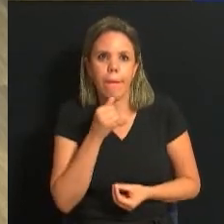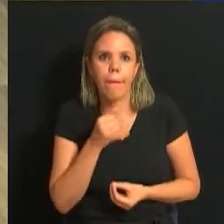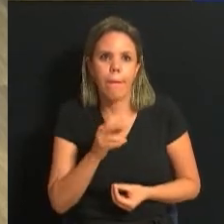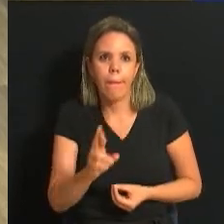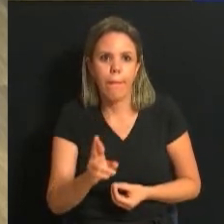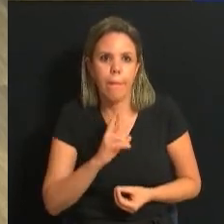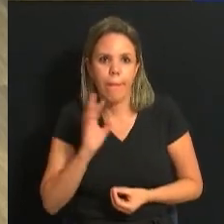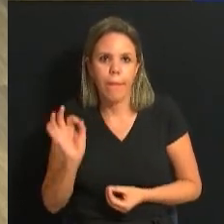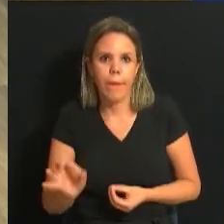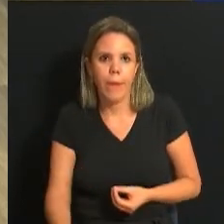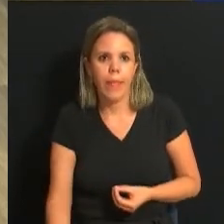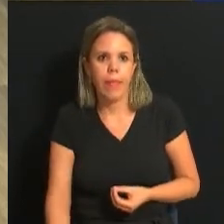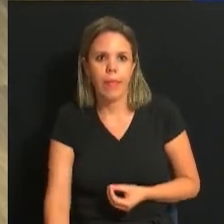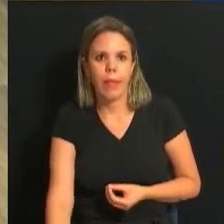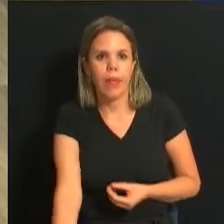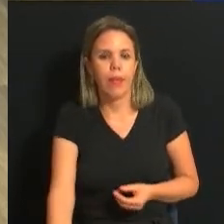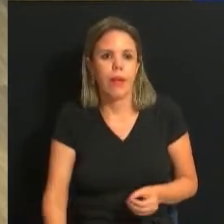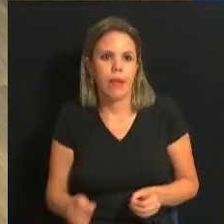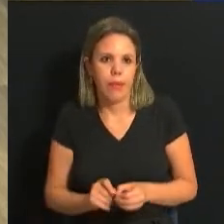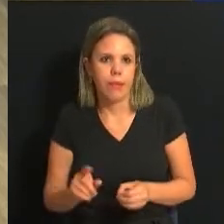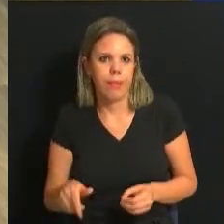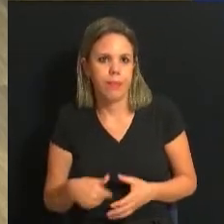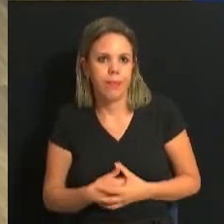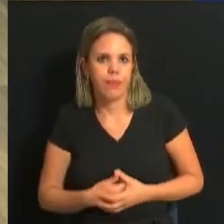resposta certa. Elas fazem isso ainda, então.